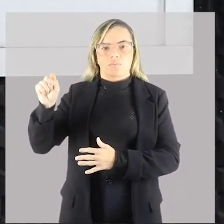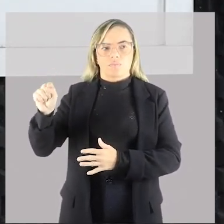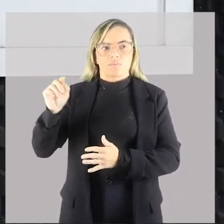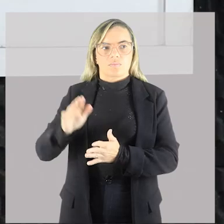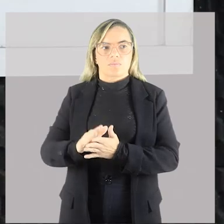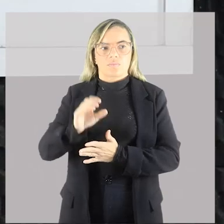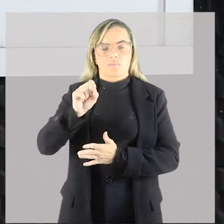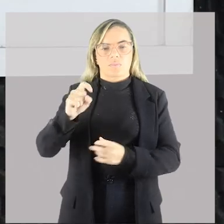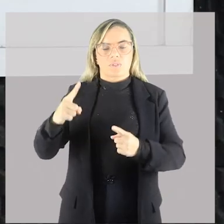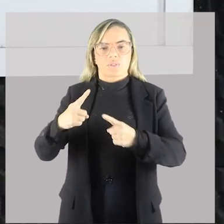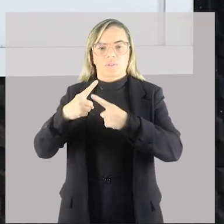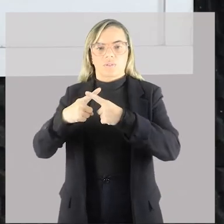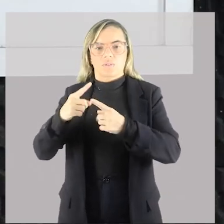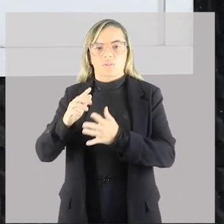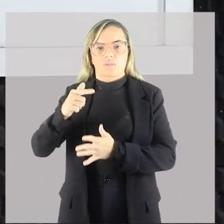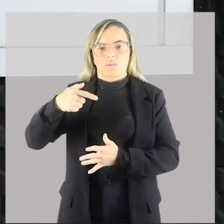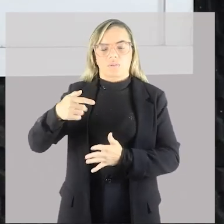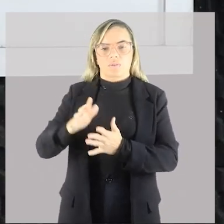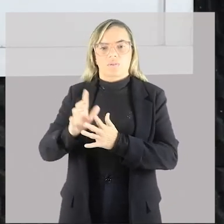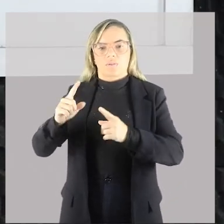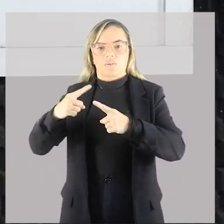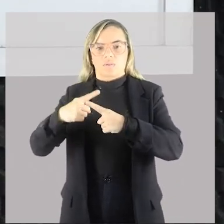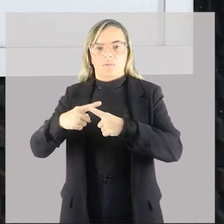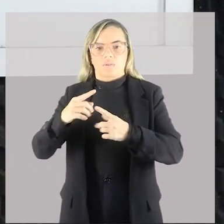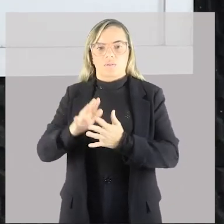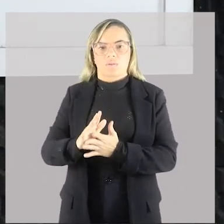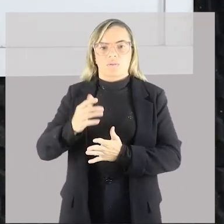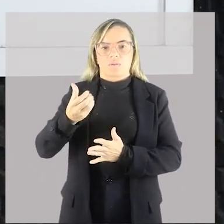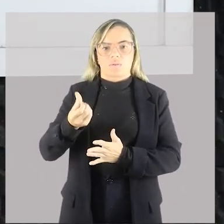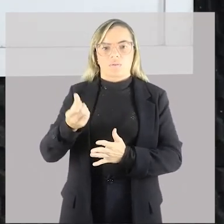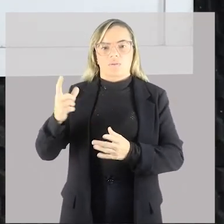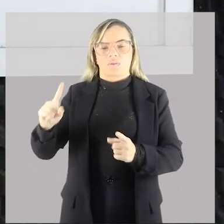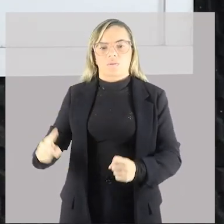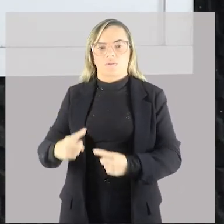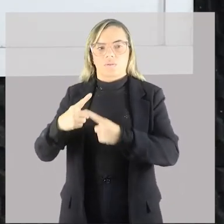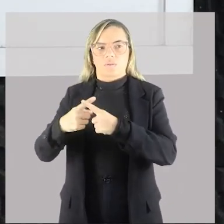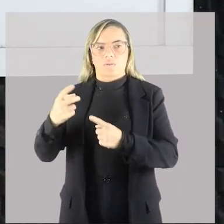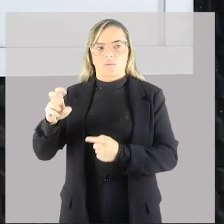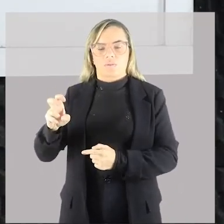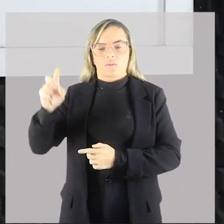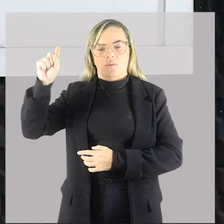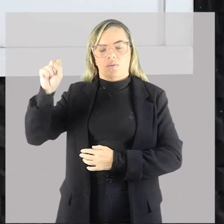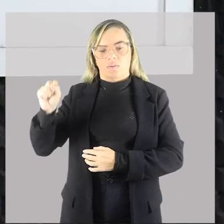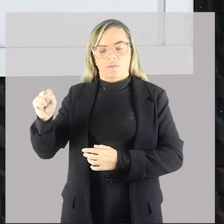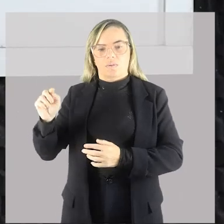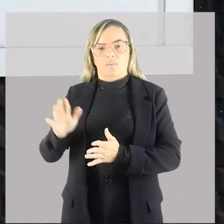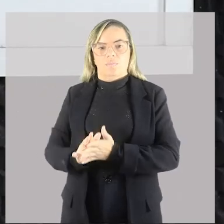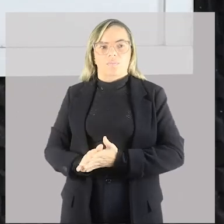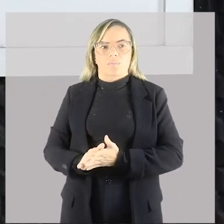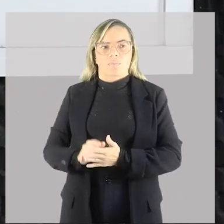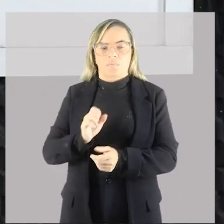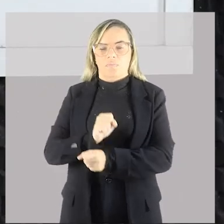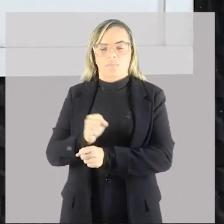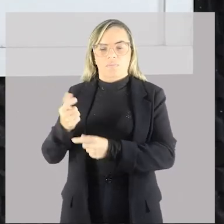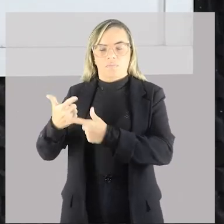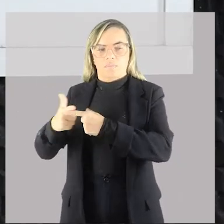8 vezes 7 vezes 6 vezes 5 fatorial